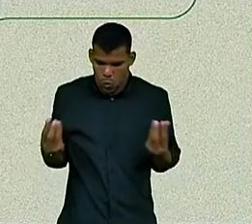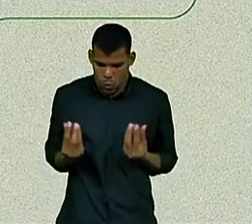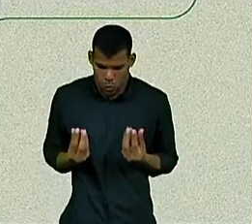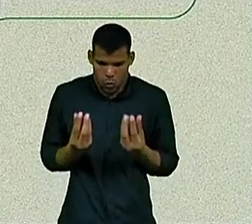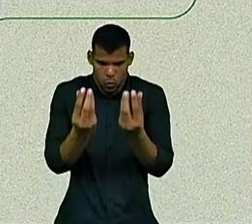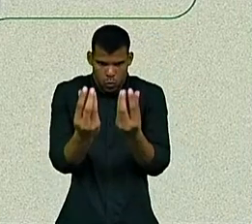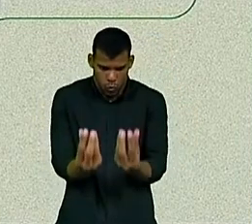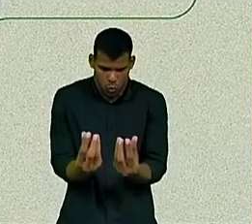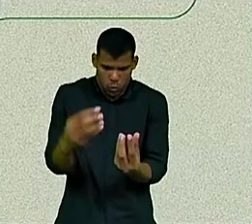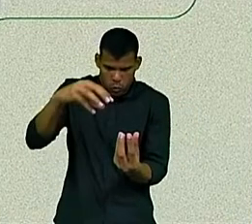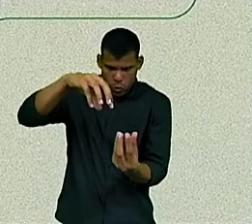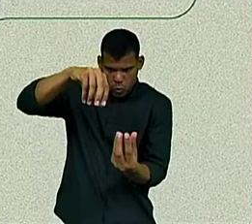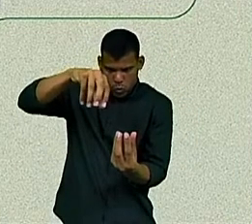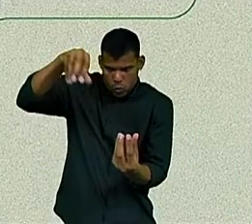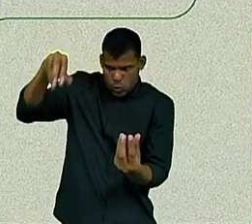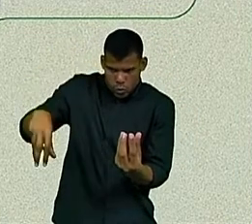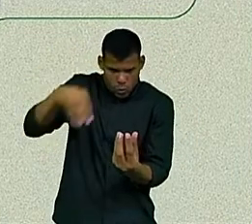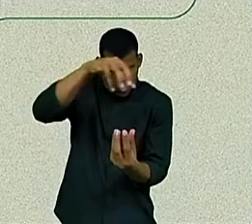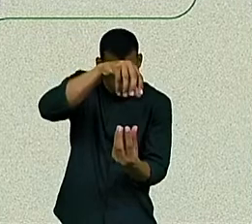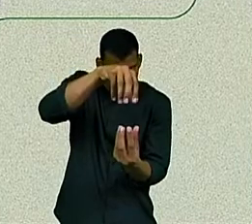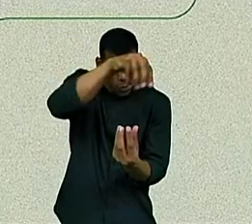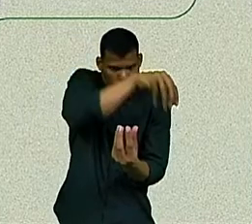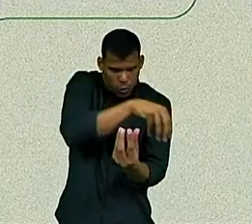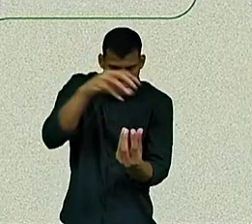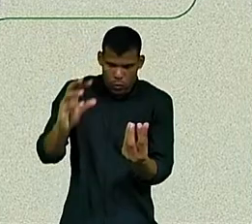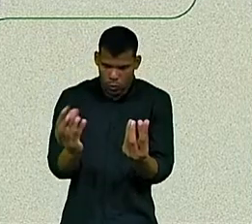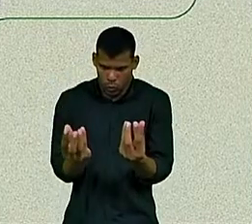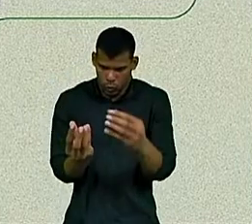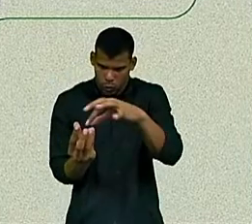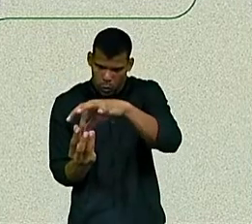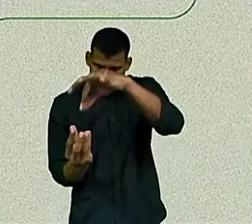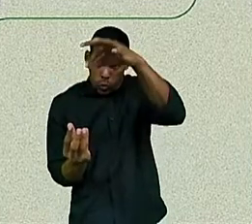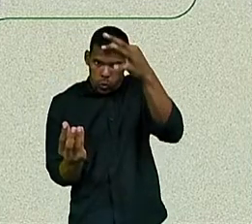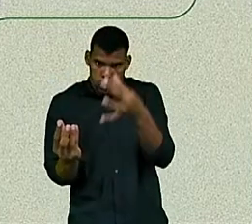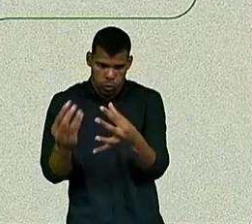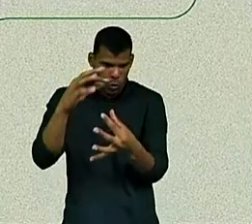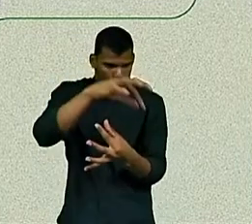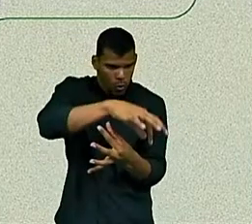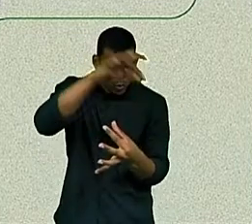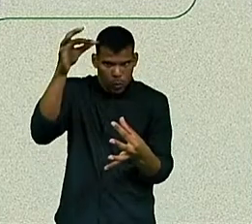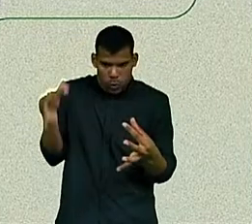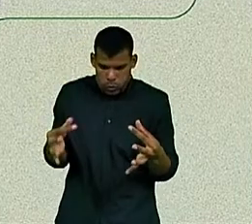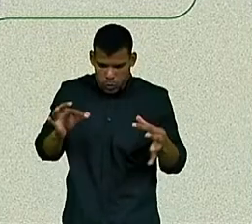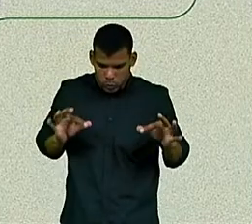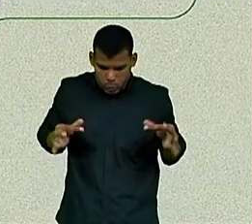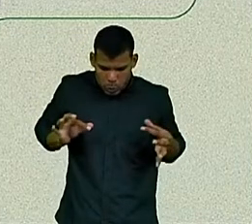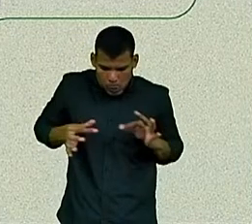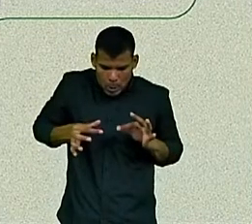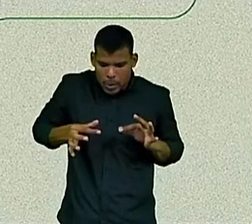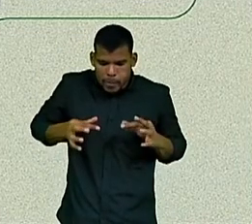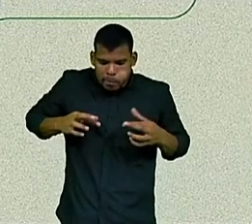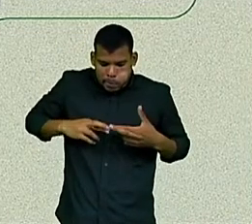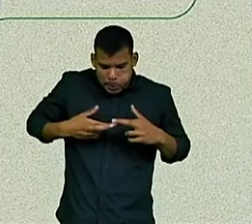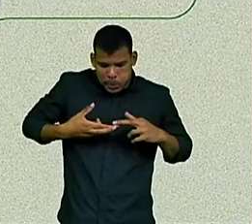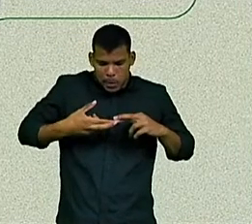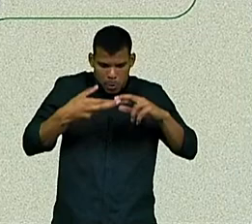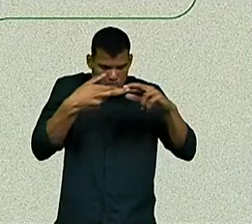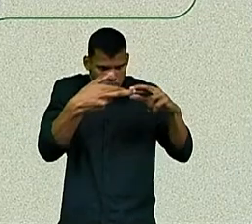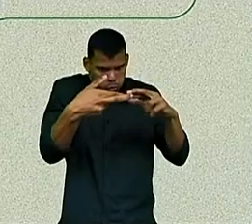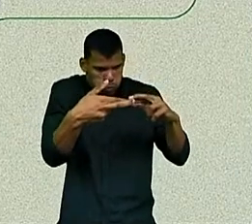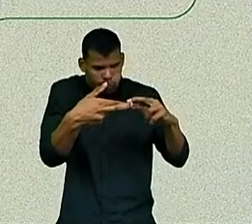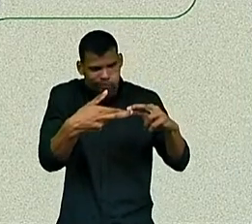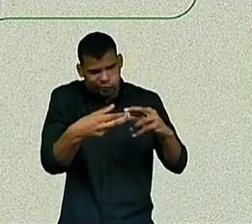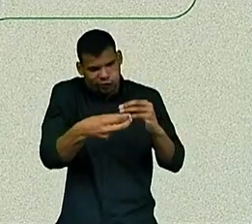não é só chegar assim ei Pera aí eu vou pegar aqui esse DNA vou jogar ali com a super bonder e vou colar não tem que um processo